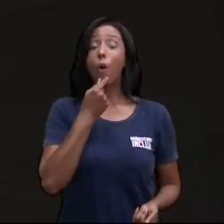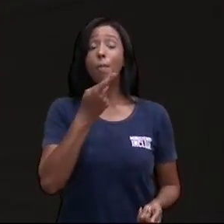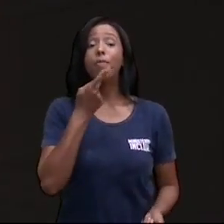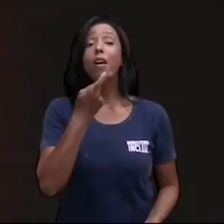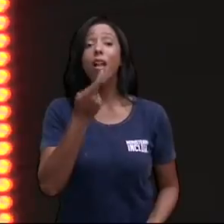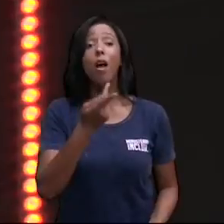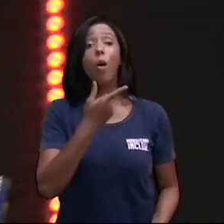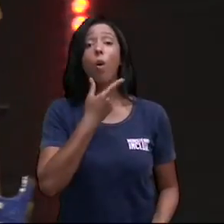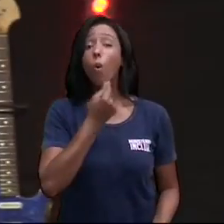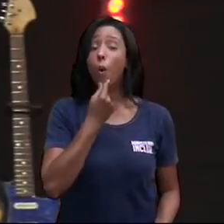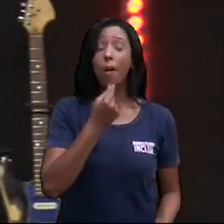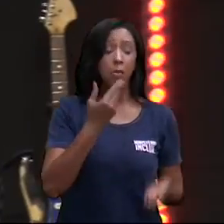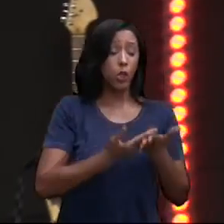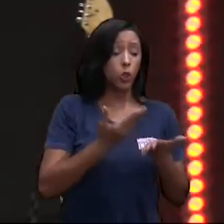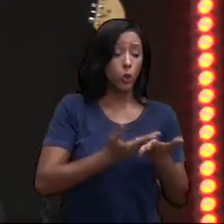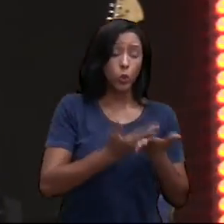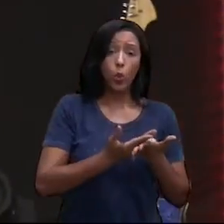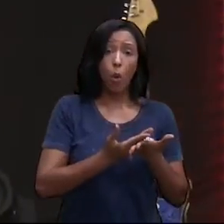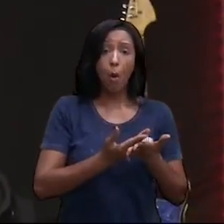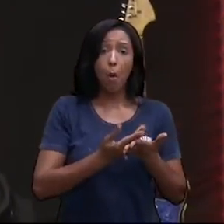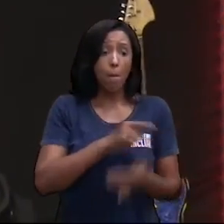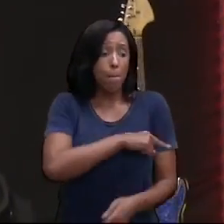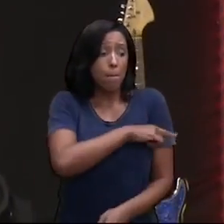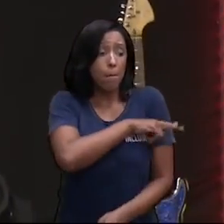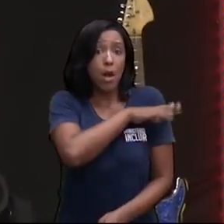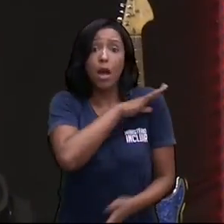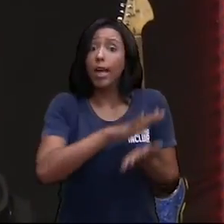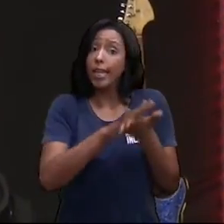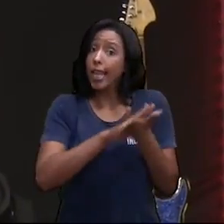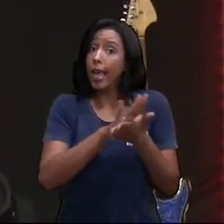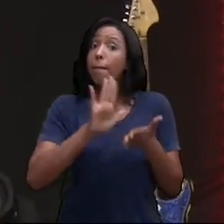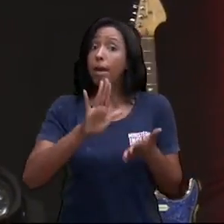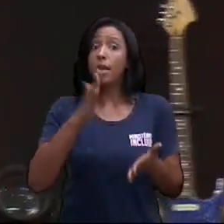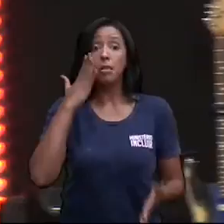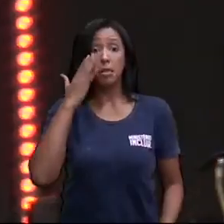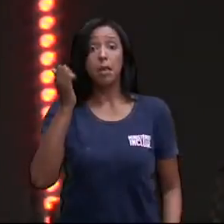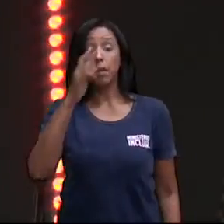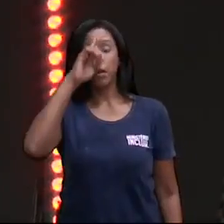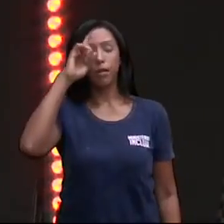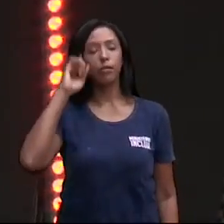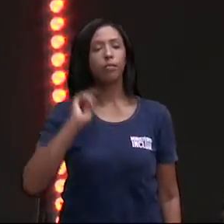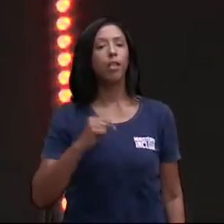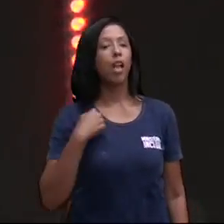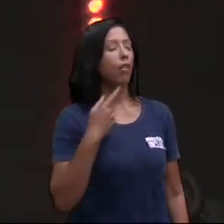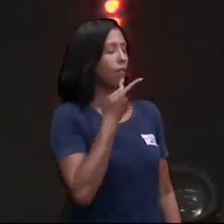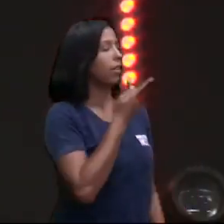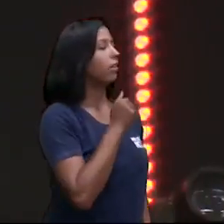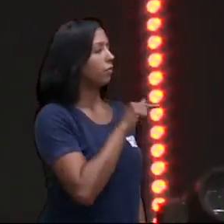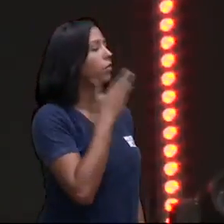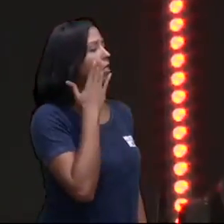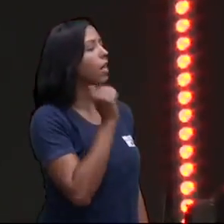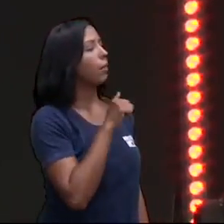um homem sem estudo o homem sem preparo mas com discernimento eu falei você sabe de quem é isso né ele